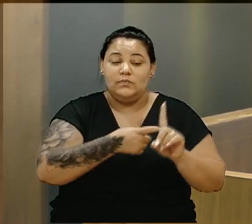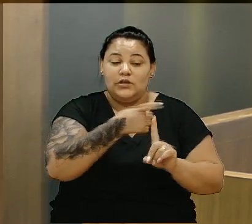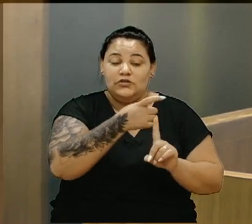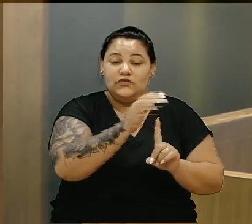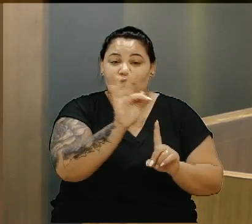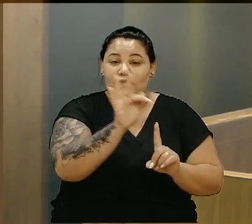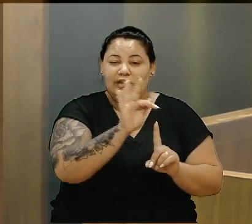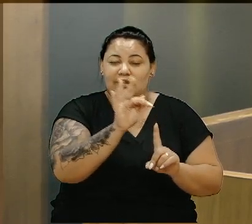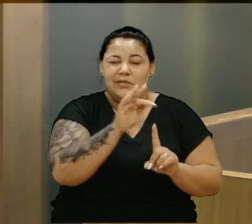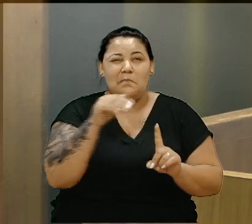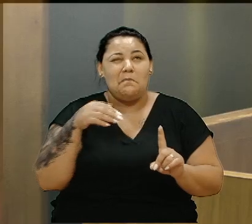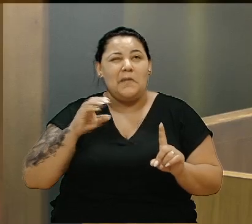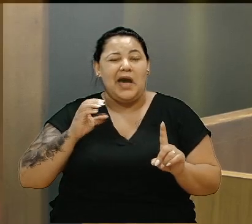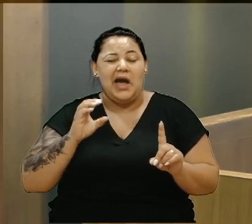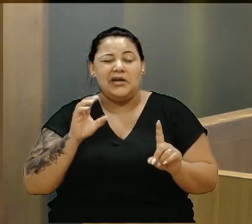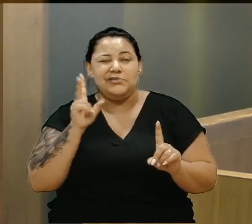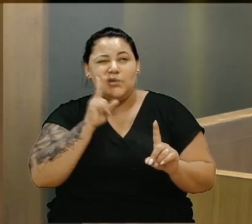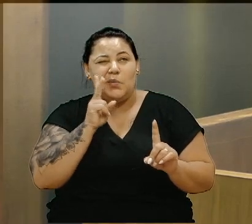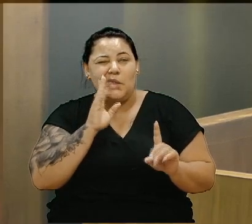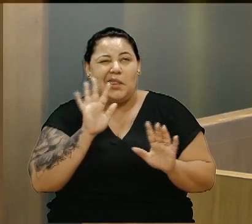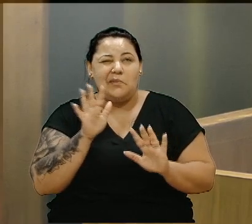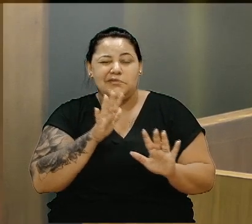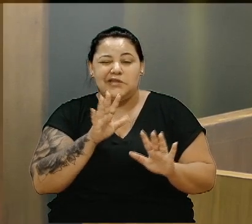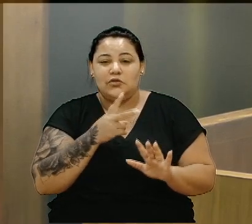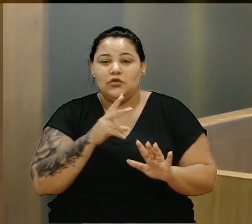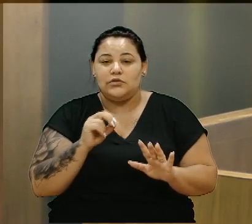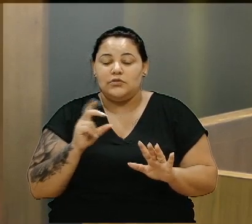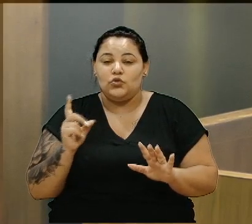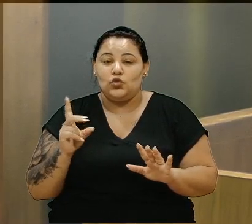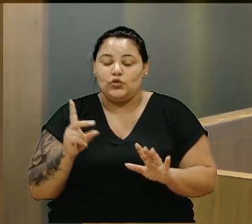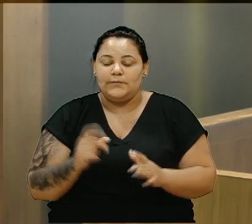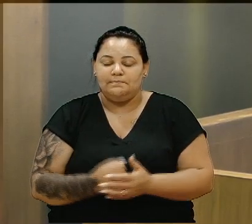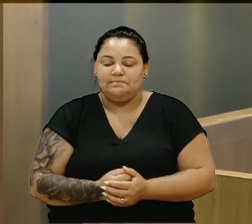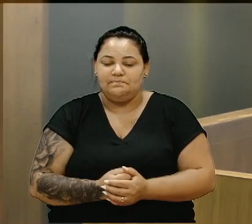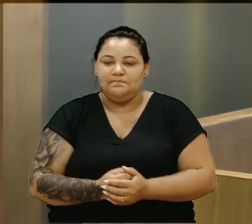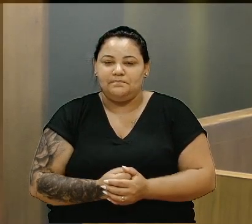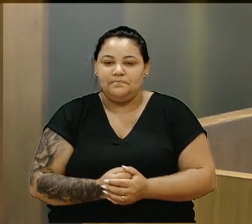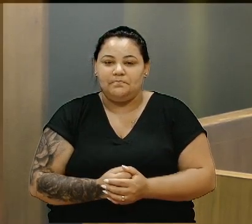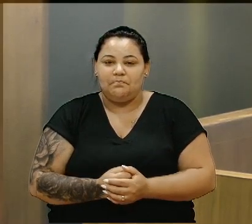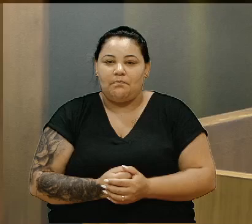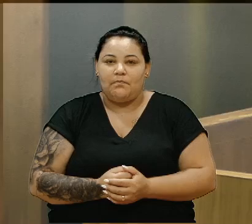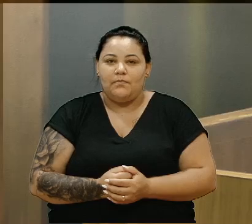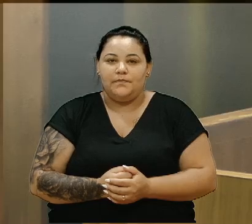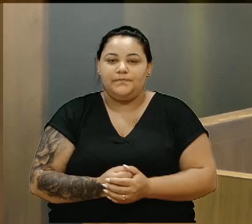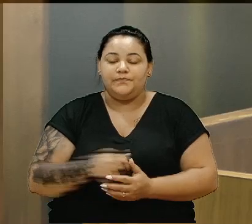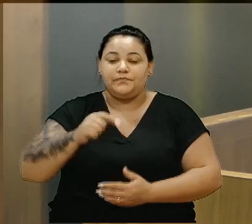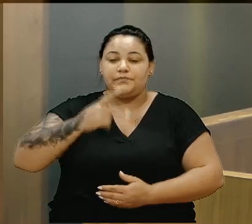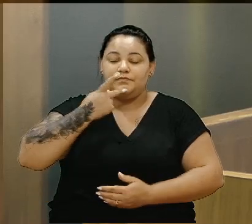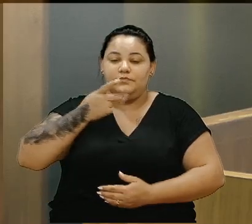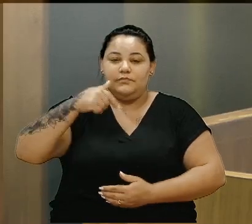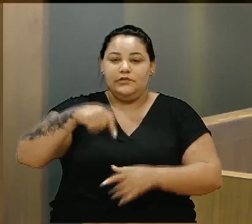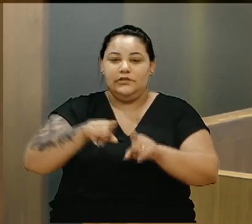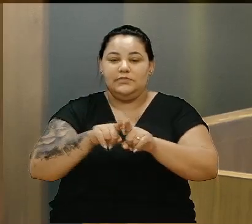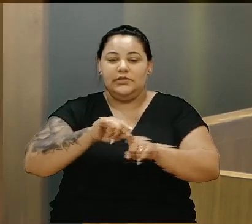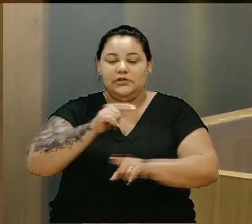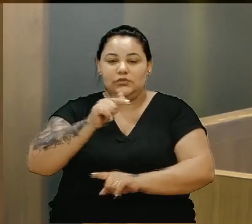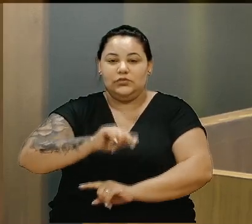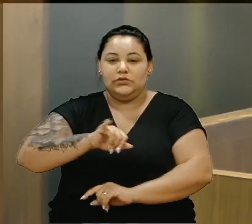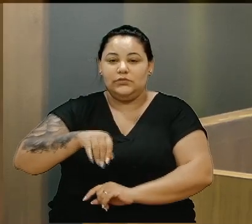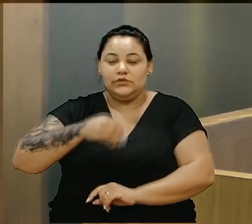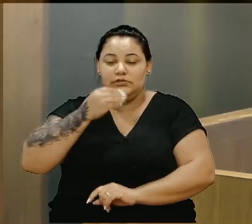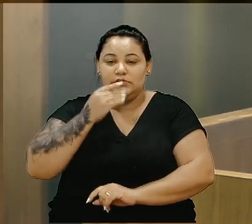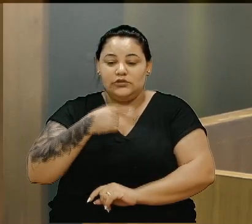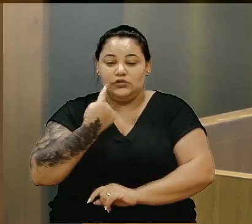março, não me recordo, de 2012. E referi aqui, numa outra oportunidade, quando debatemos,